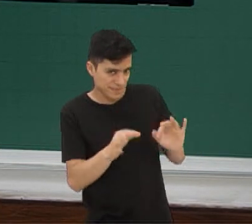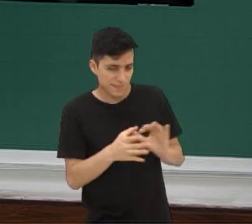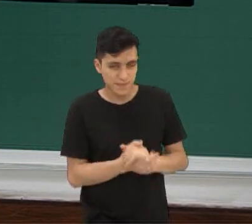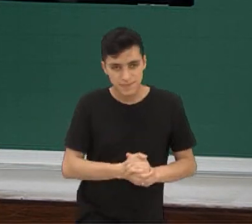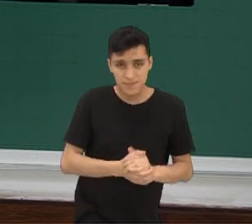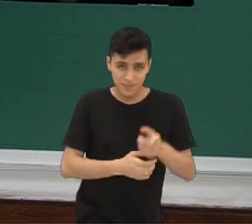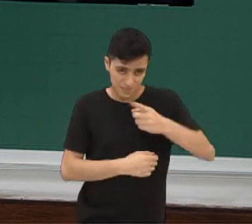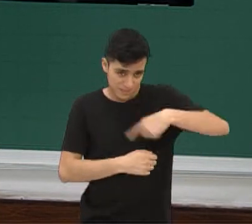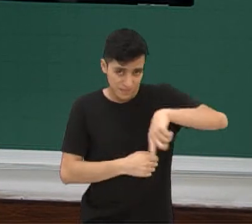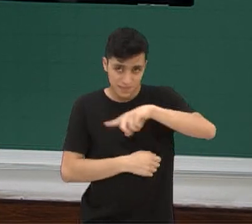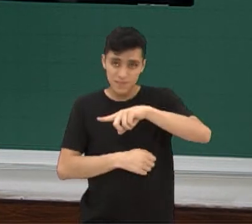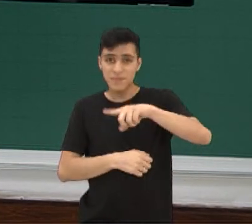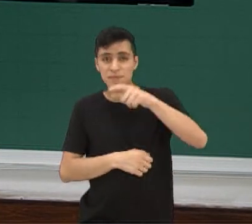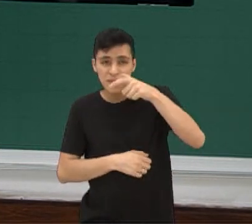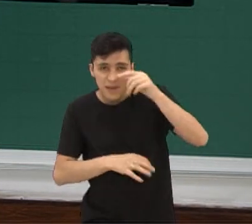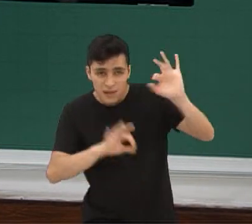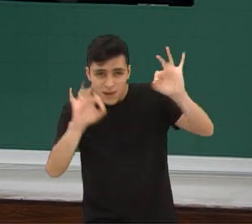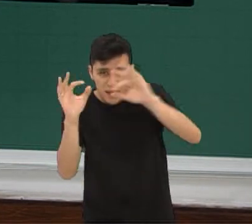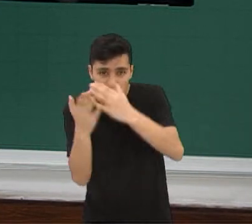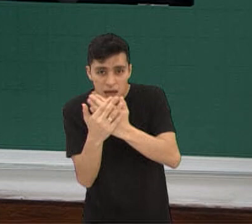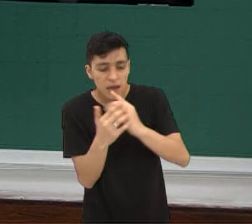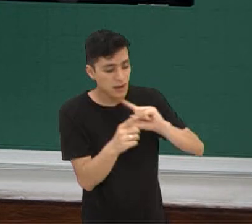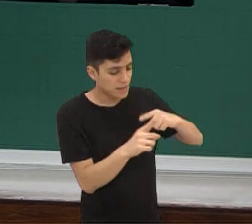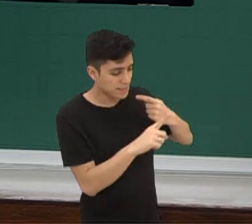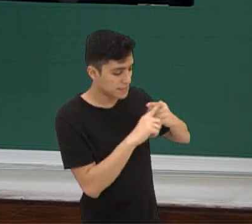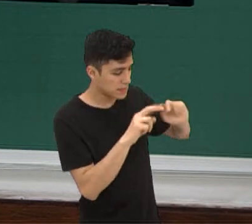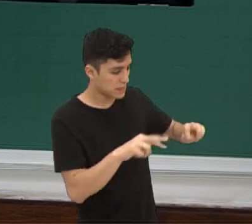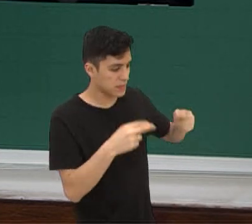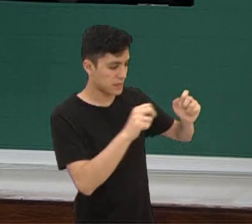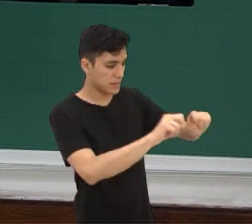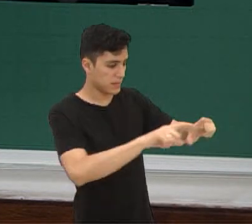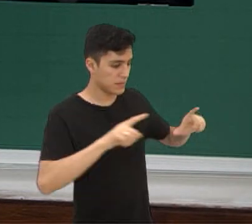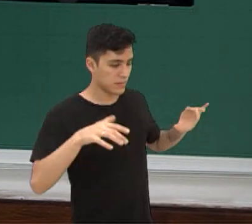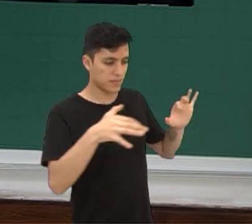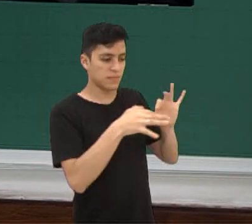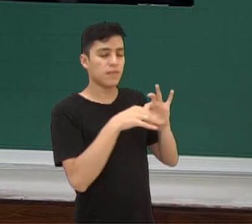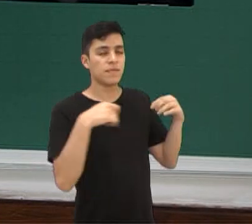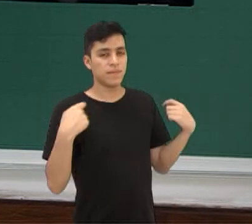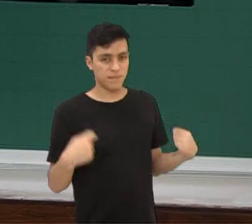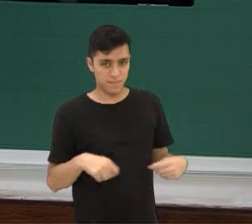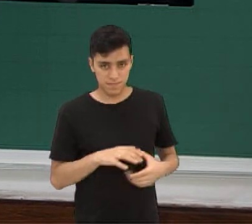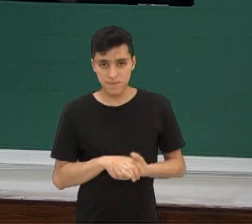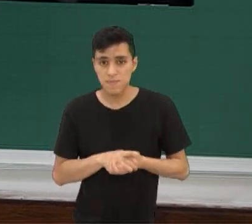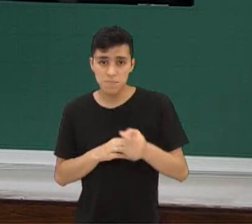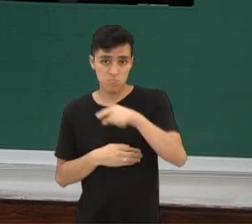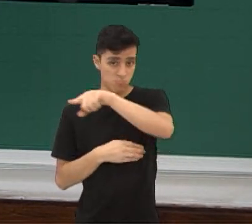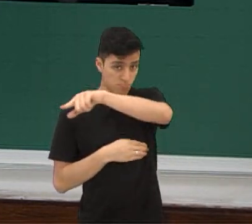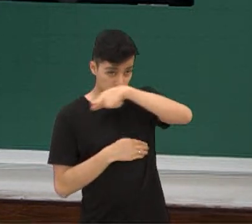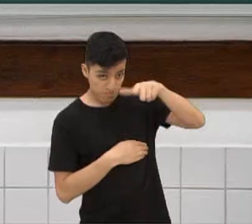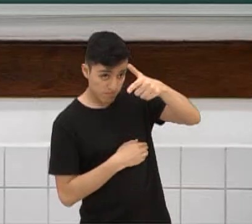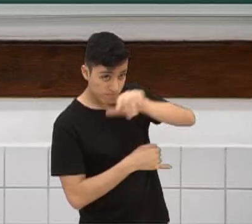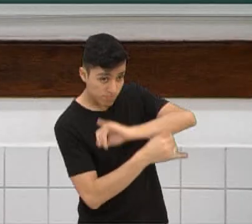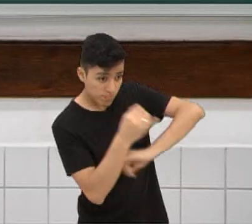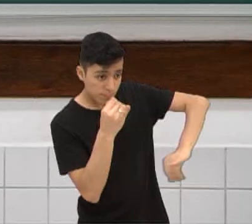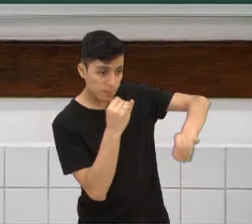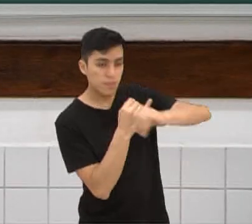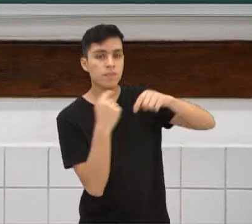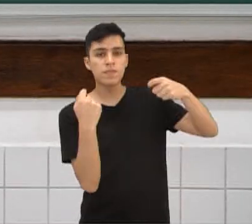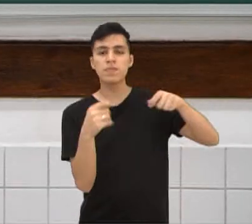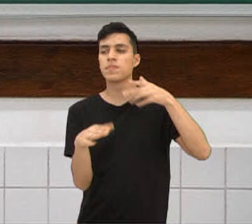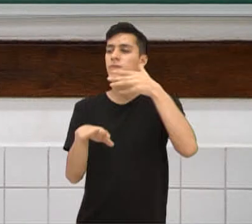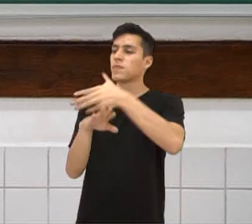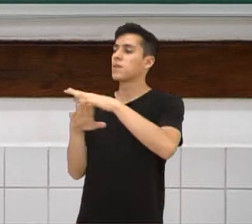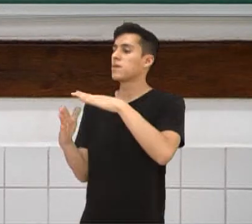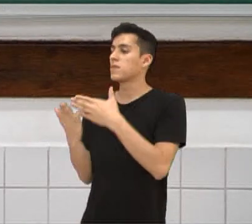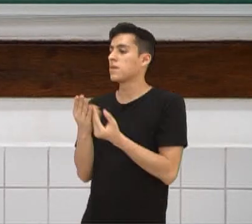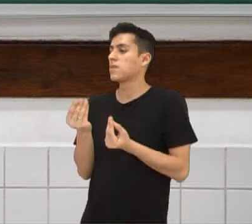lá no Classroom. E se você não tem acesso à internet, você precisa realizar as atividades e levar lá na secretaria do